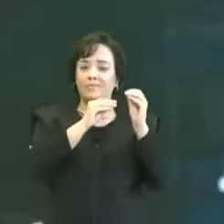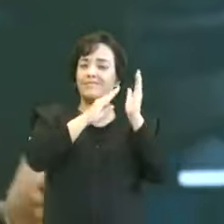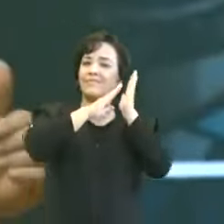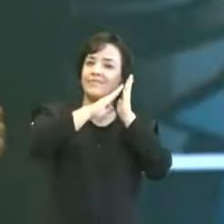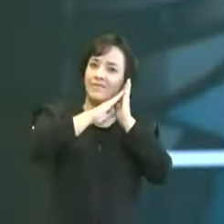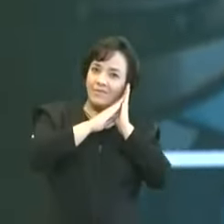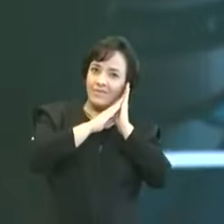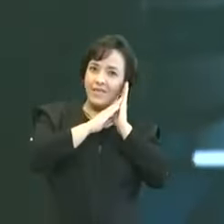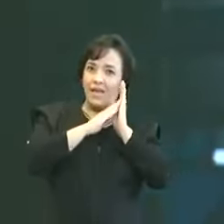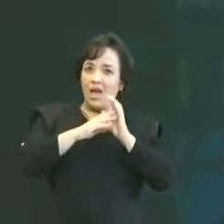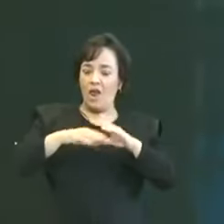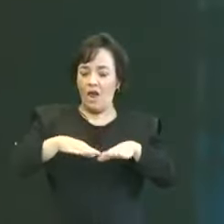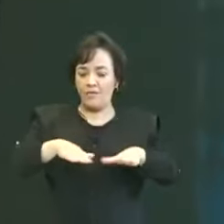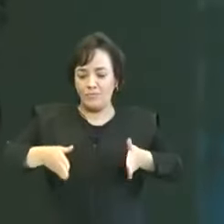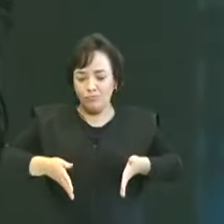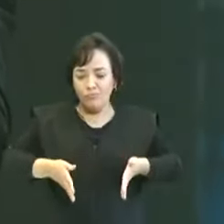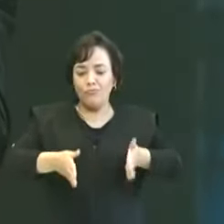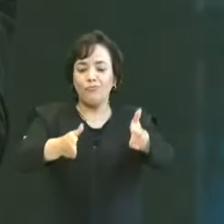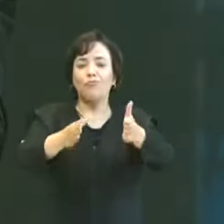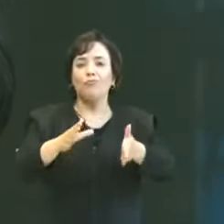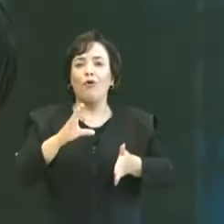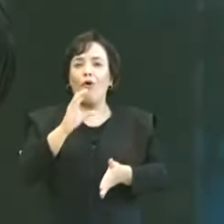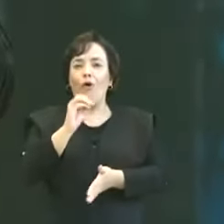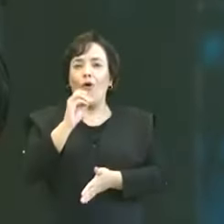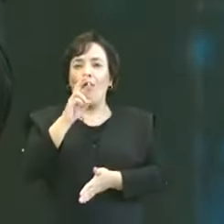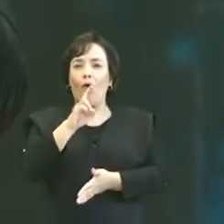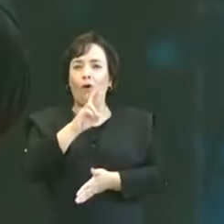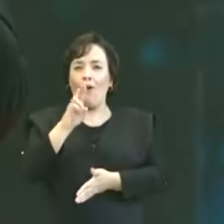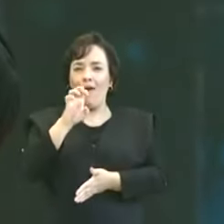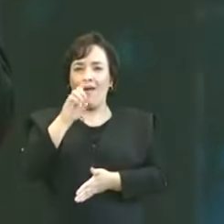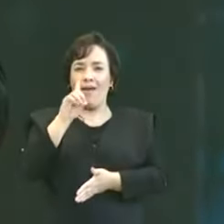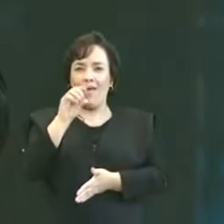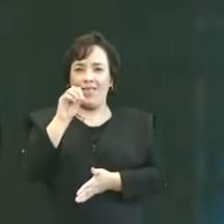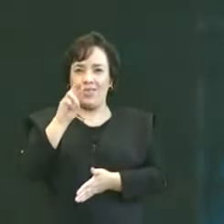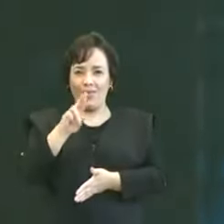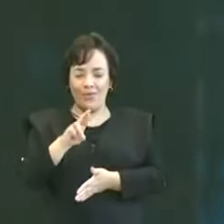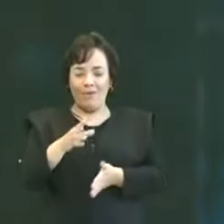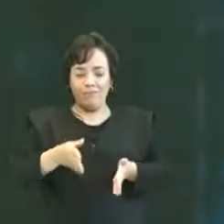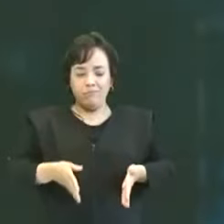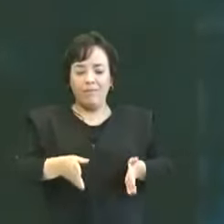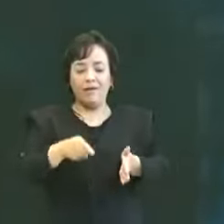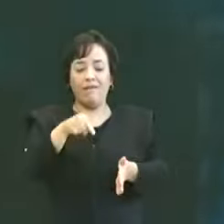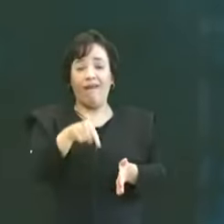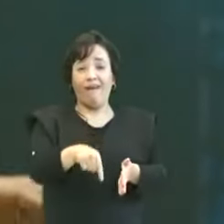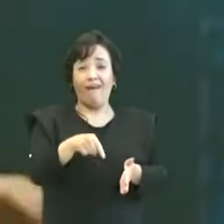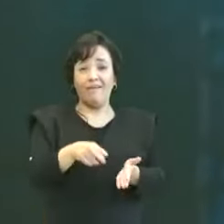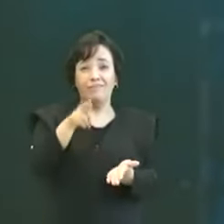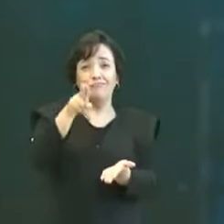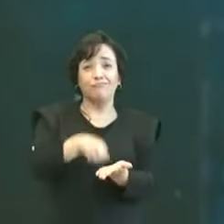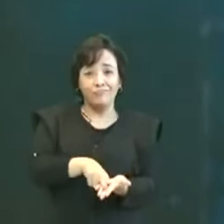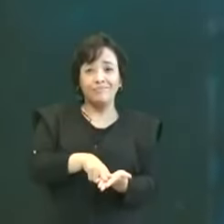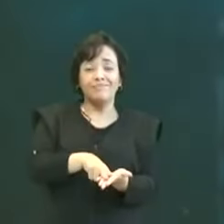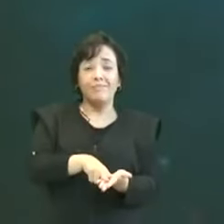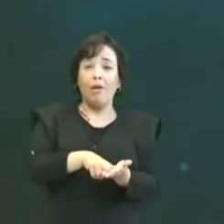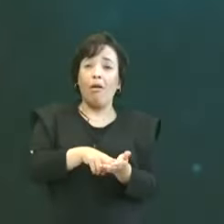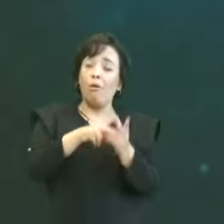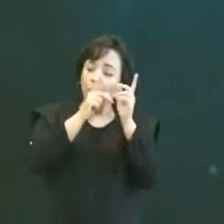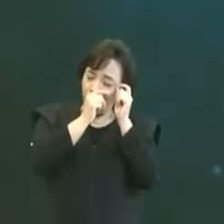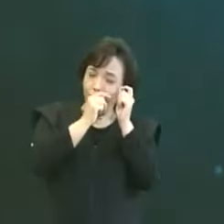no corredor, que daí pelo menos ele ficava ouvindo a gente falar. E ele dormiu ali.